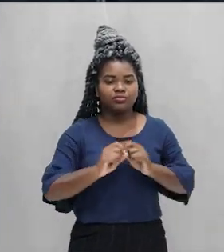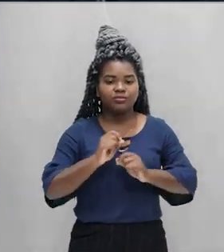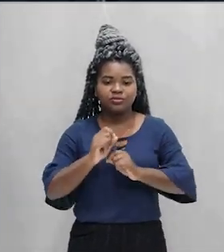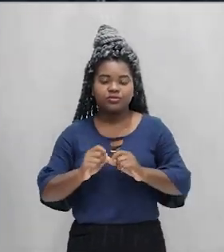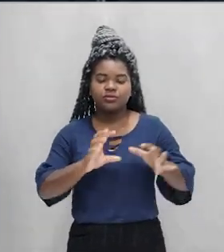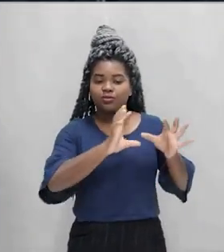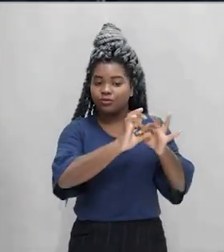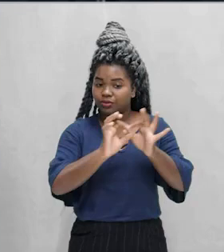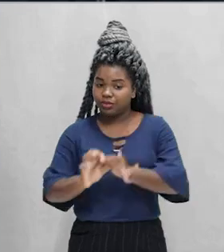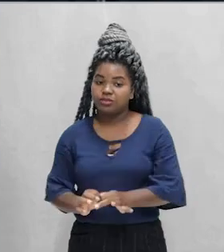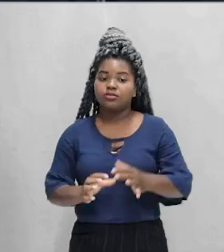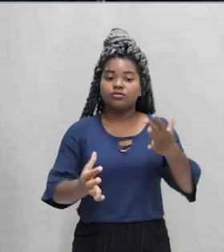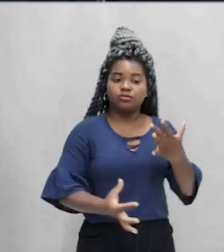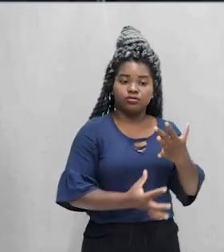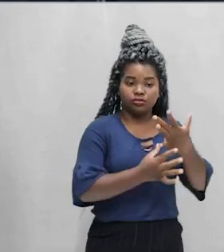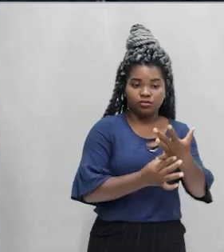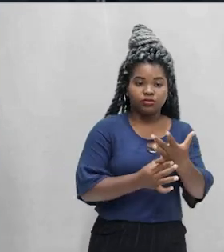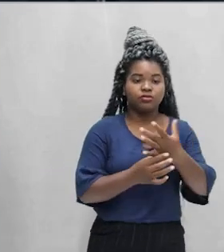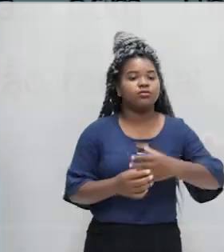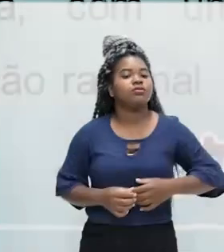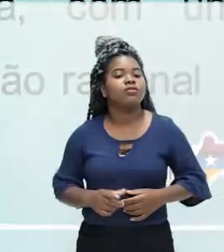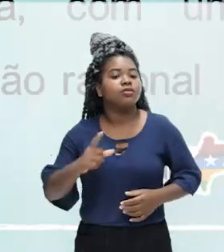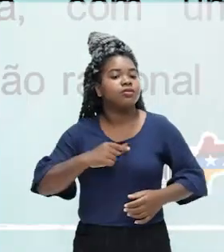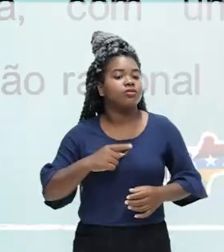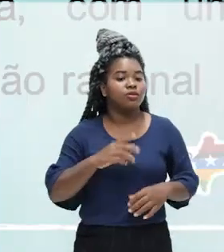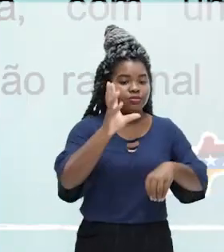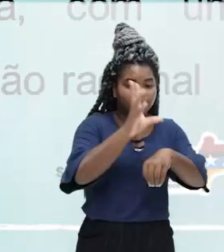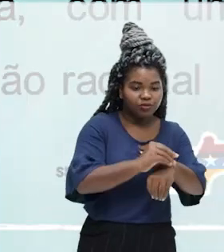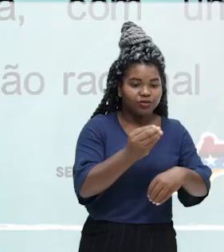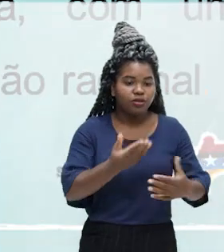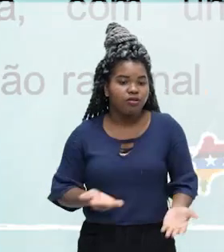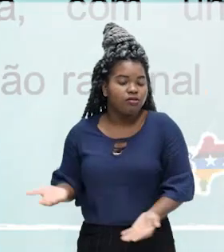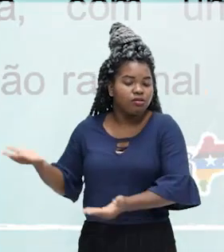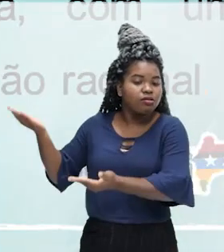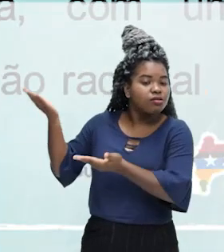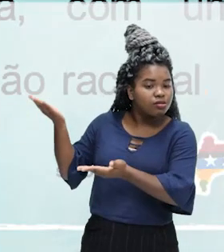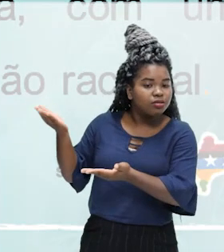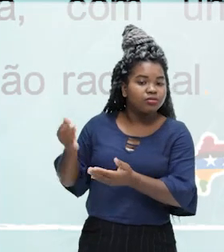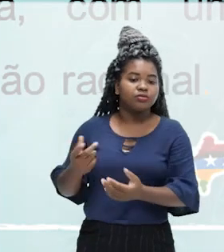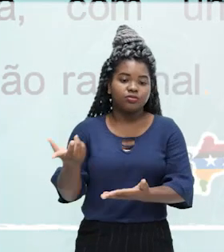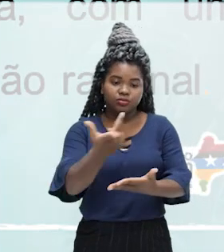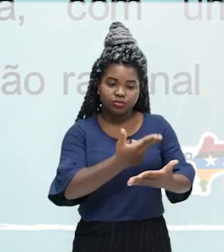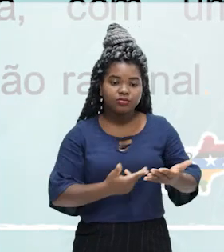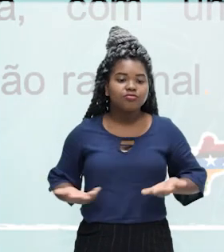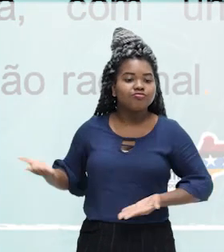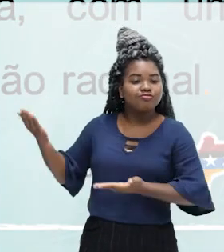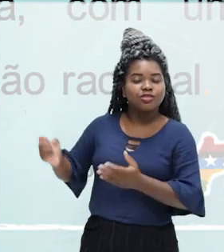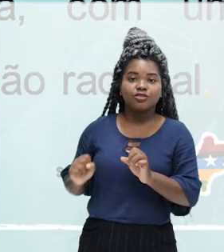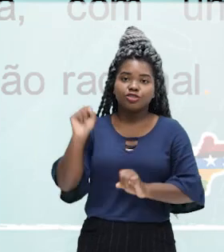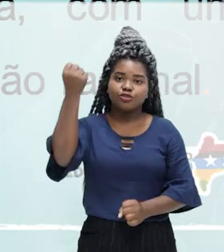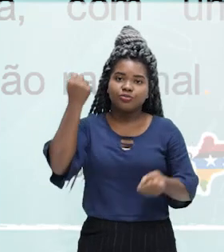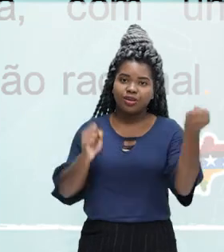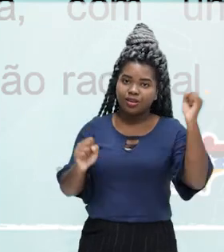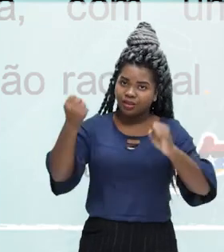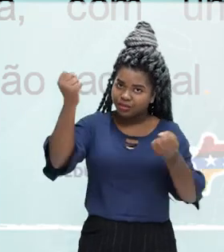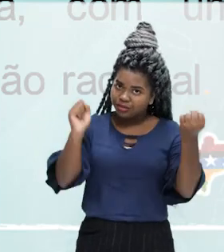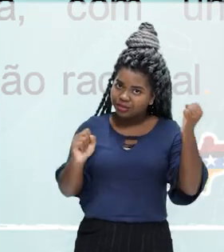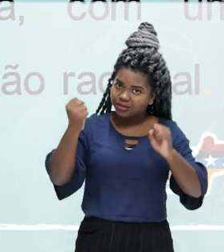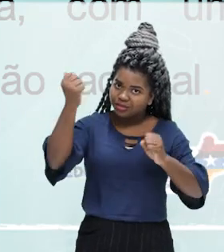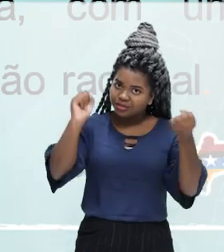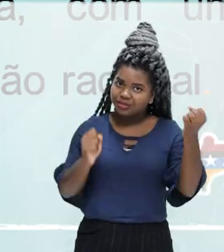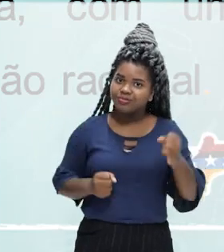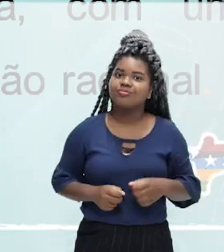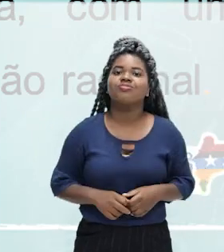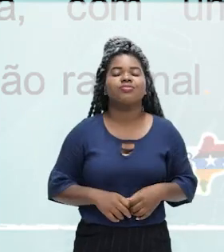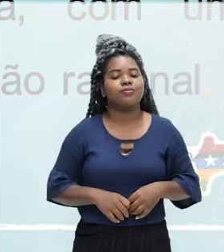do realismo, tá certo? Então aí uma foto para vocês, né, de uma fábrica, dá para ver as máquinas, né, as